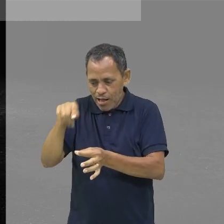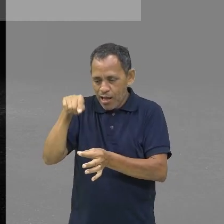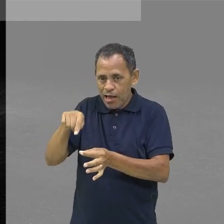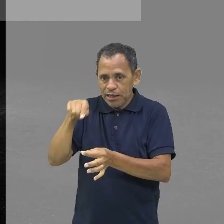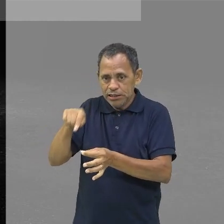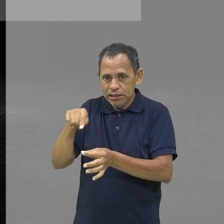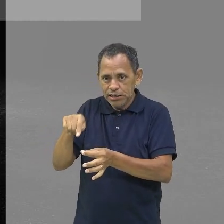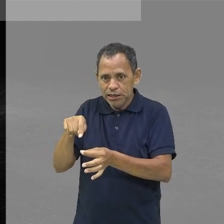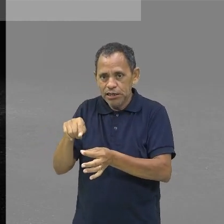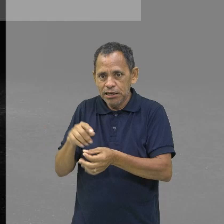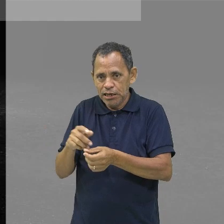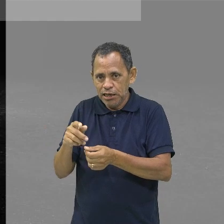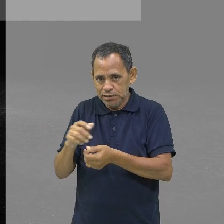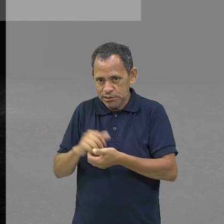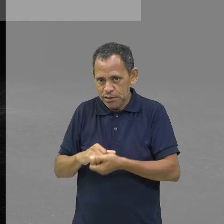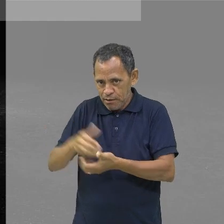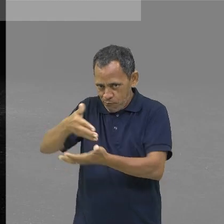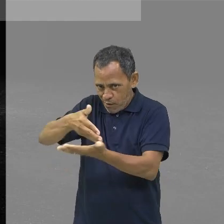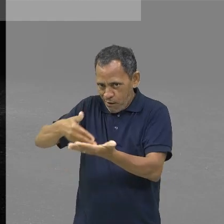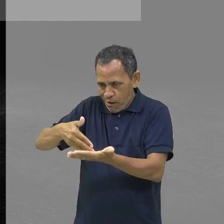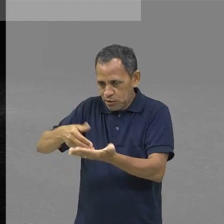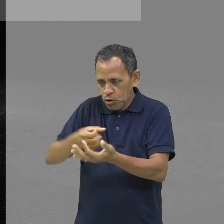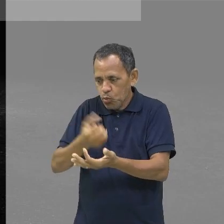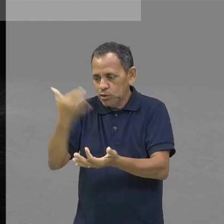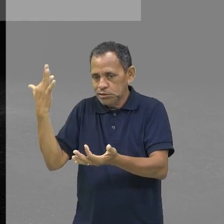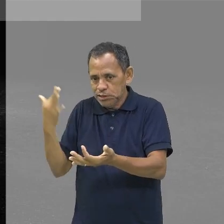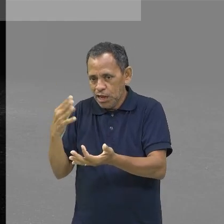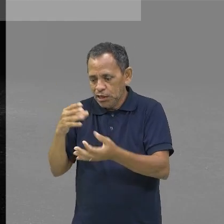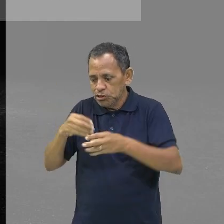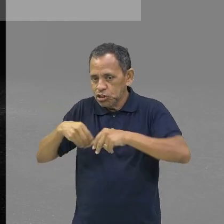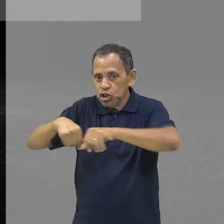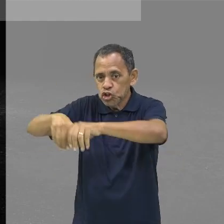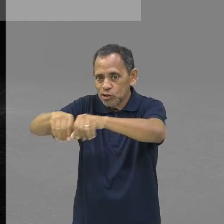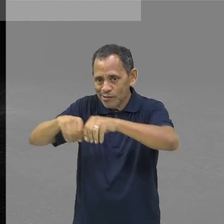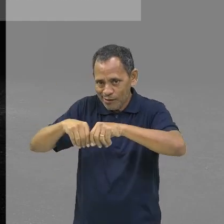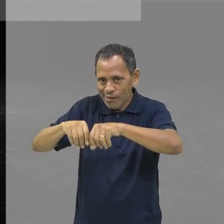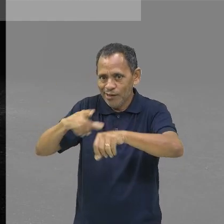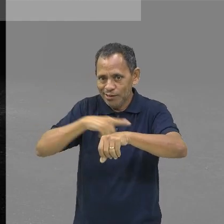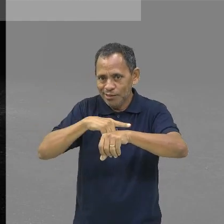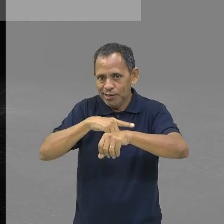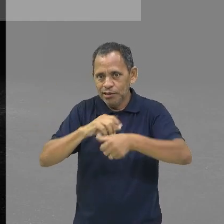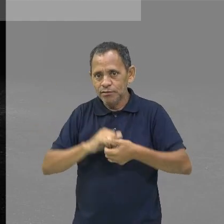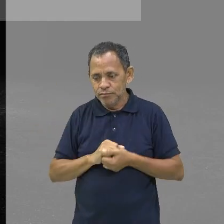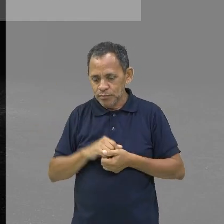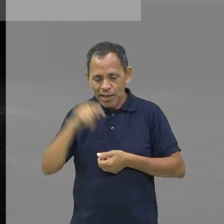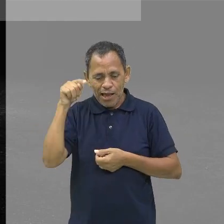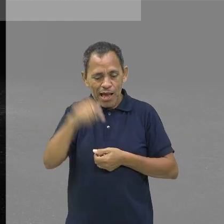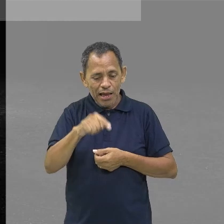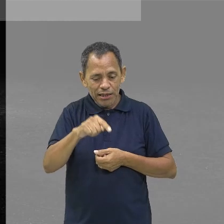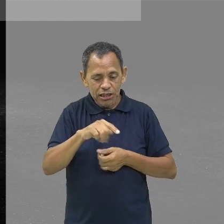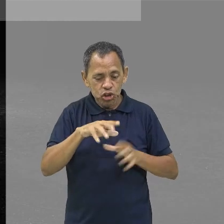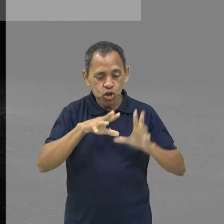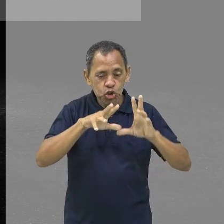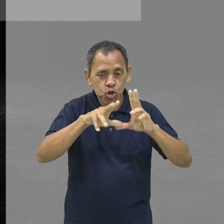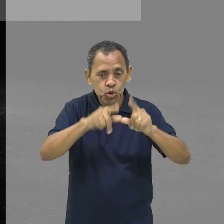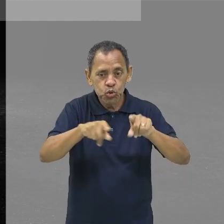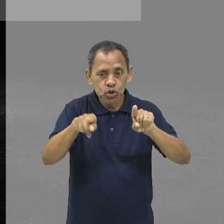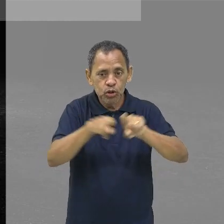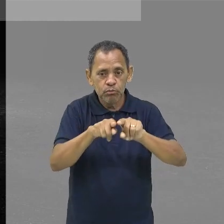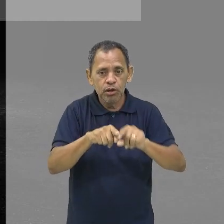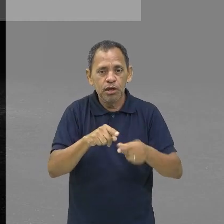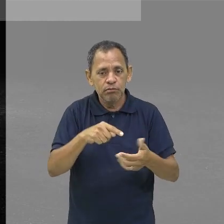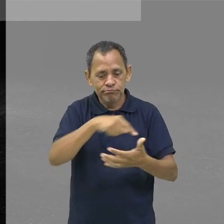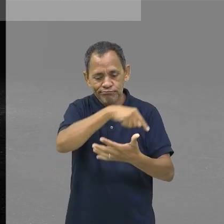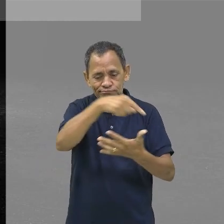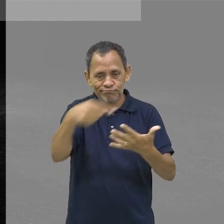Esse pedaço que tiramos é a quantidade de terra que existe. E todo o restante, os 3 pedaços, que a gente